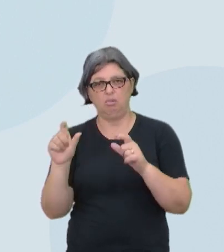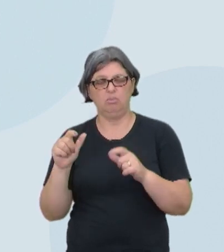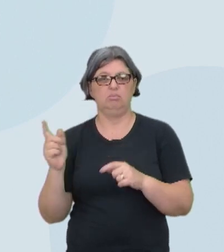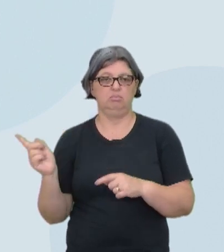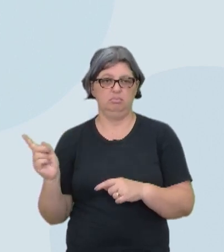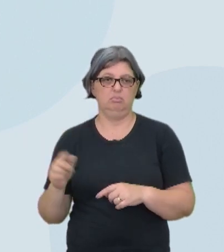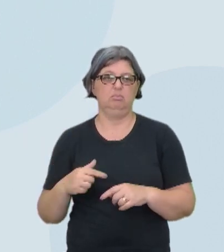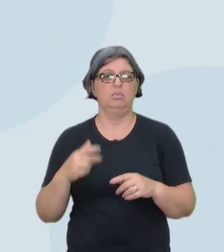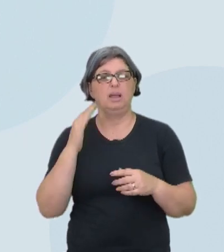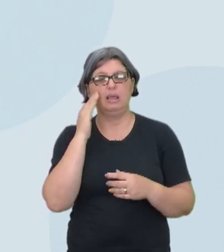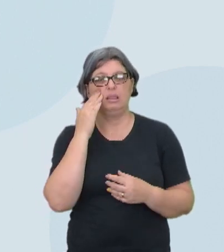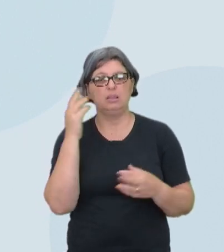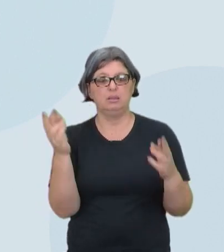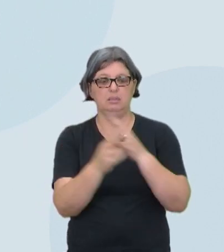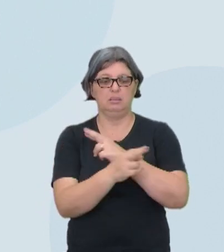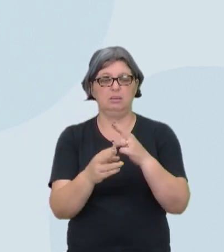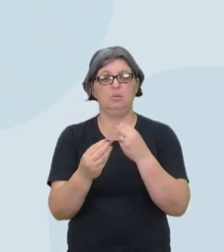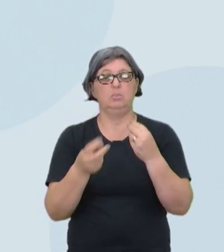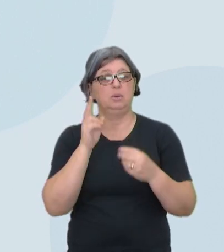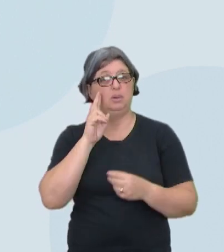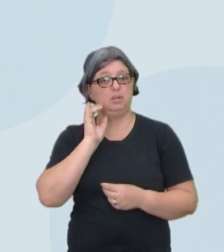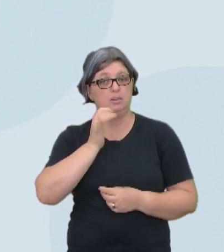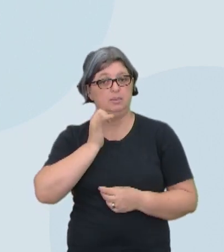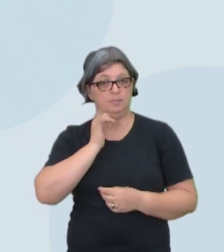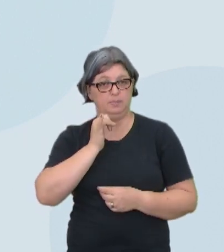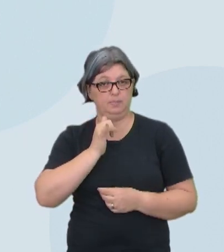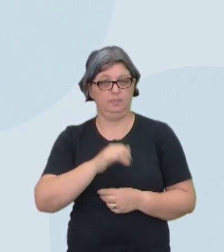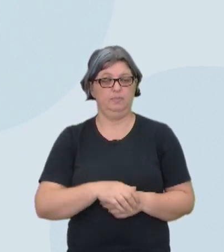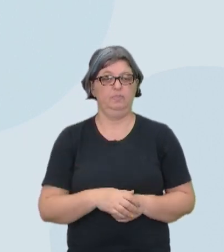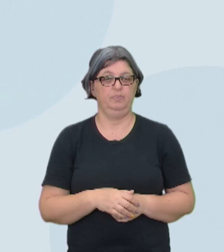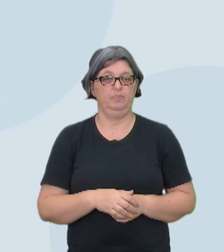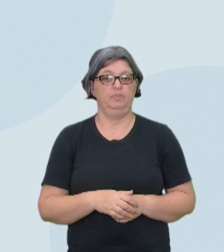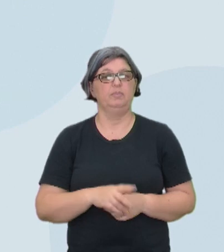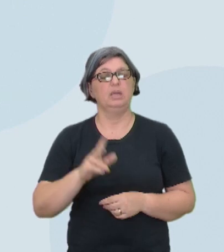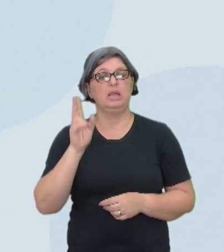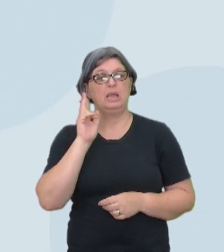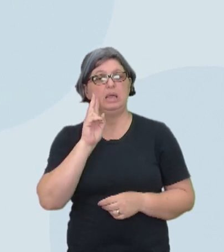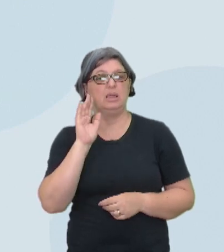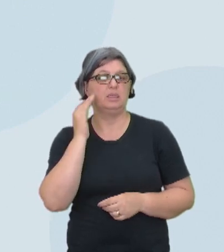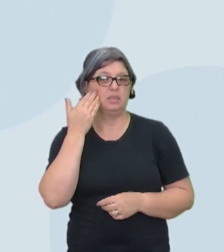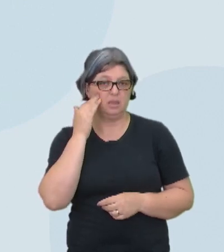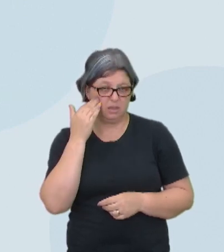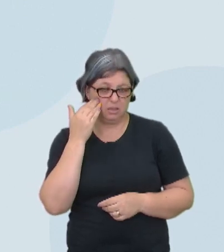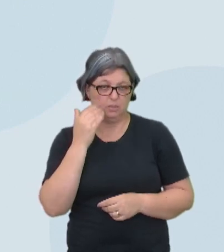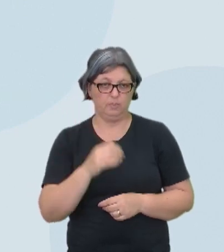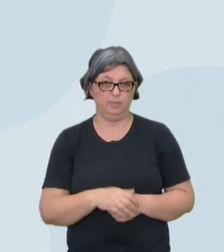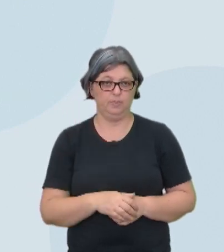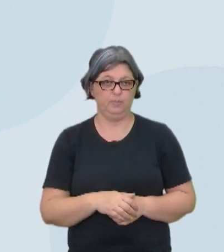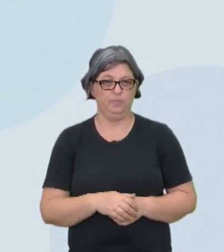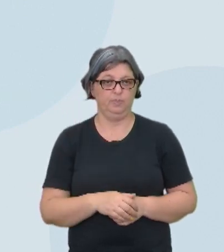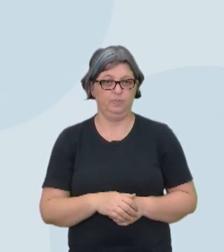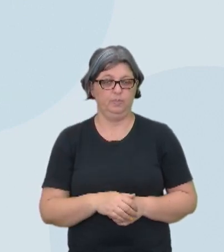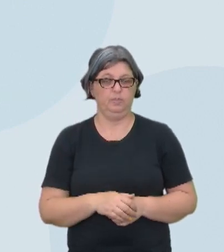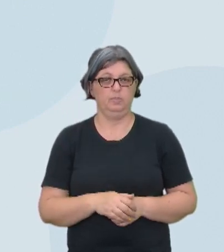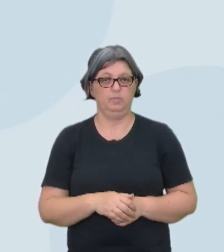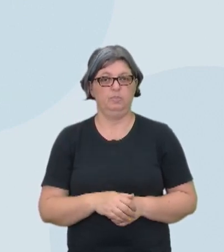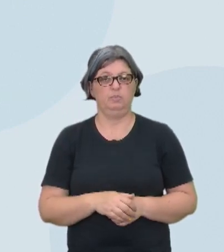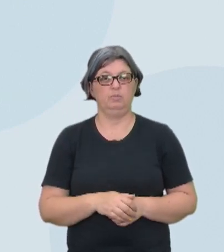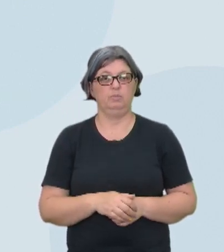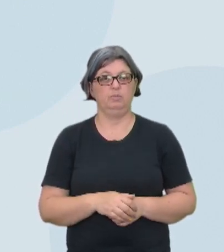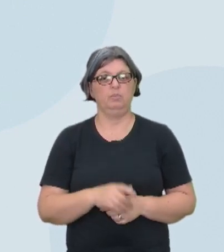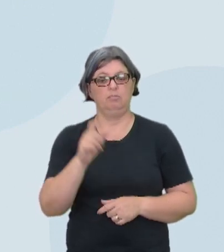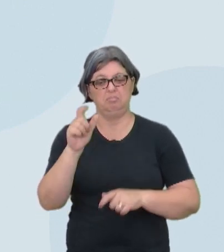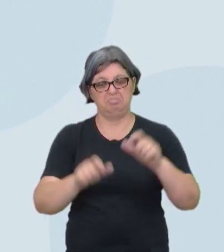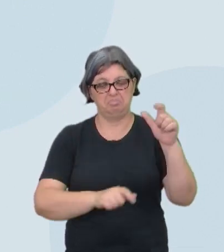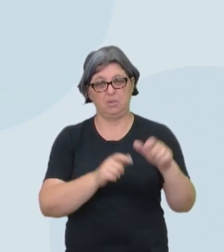de entender a narrativa, entender a história através das pessoas que produziram